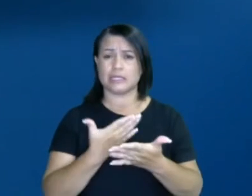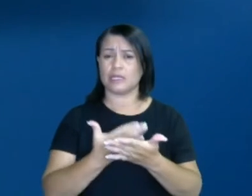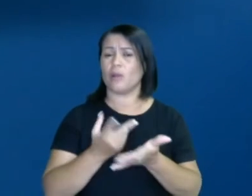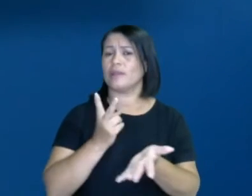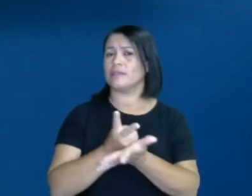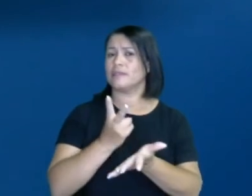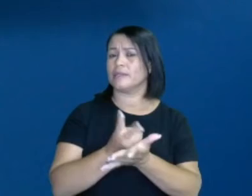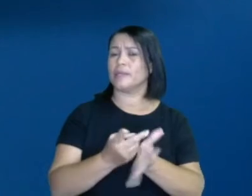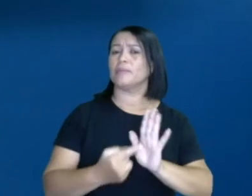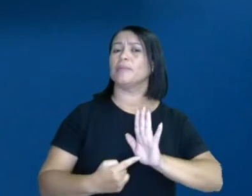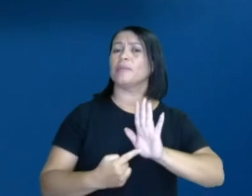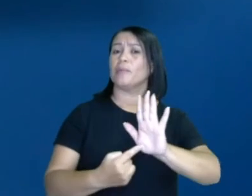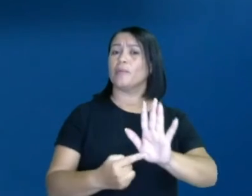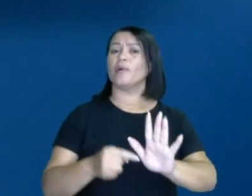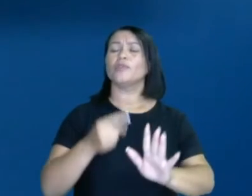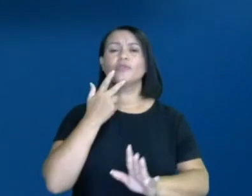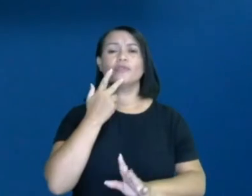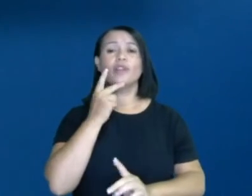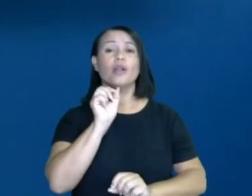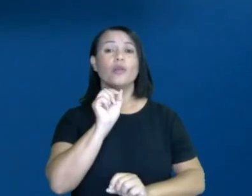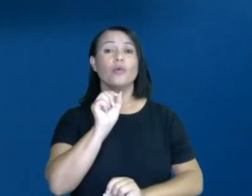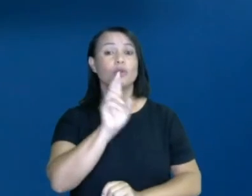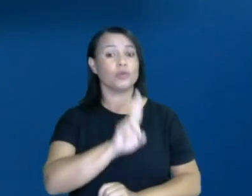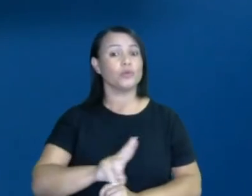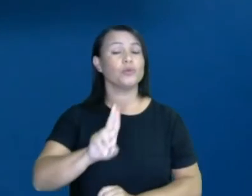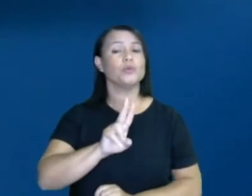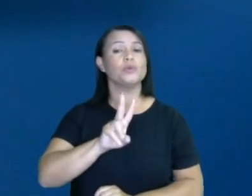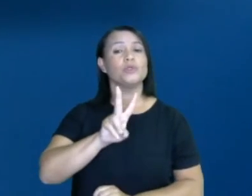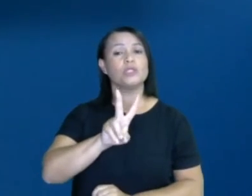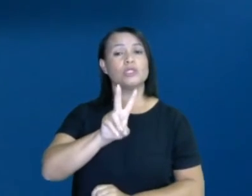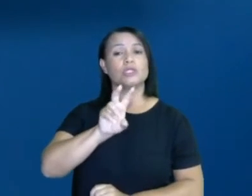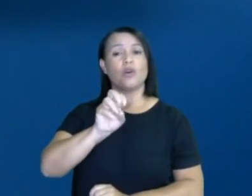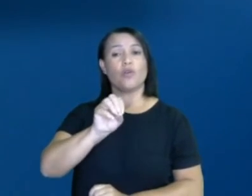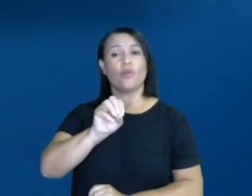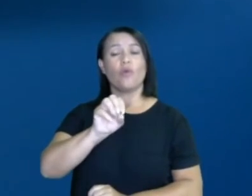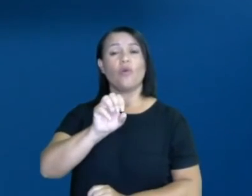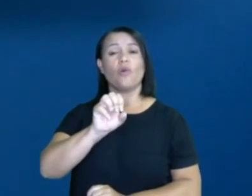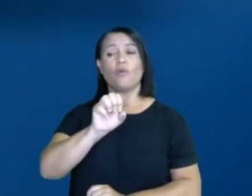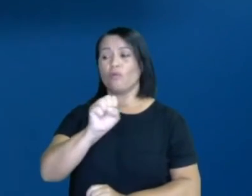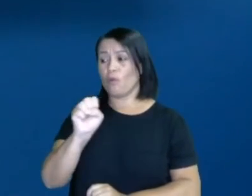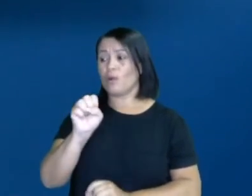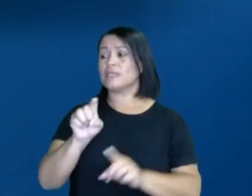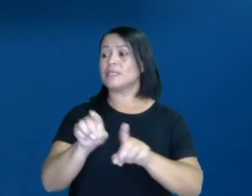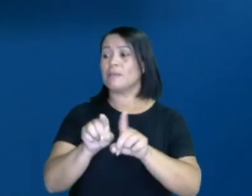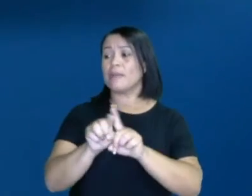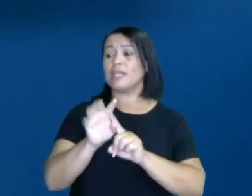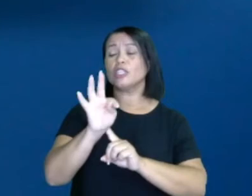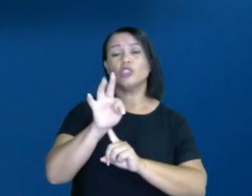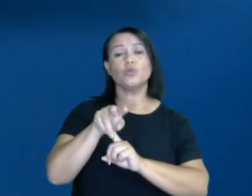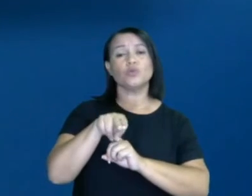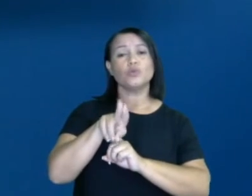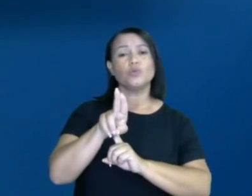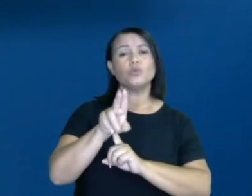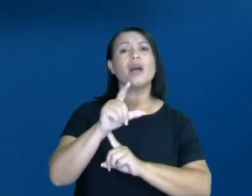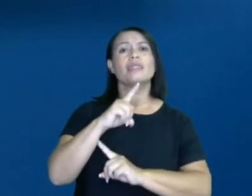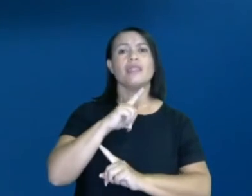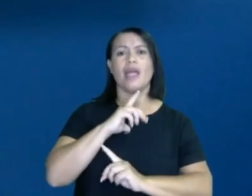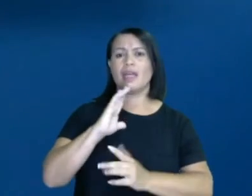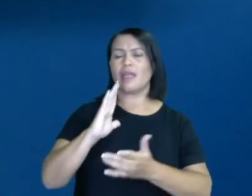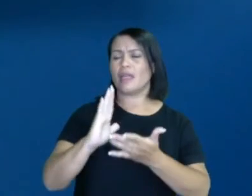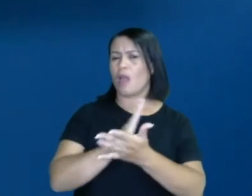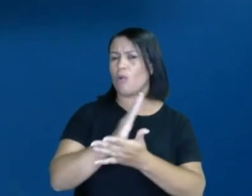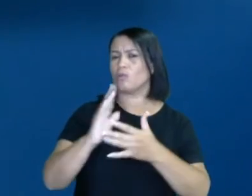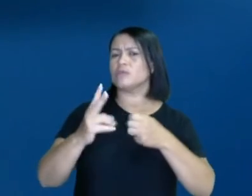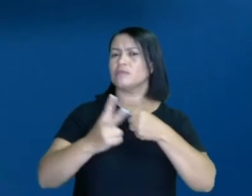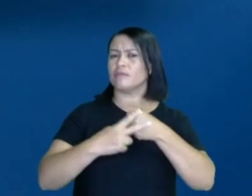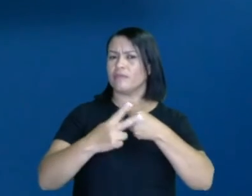vocês falando que quando a gente usa o vós e o tu, em alguns verbos existe essa diferença